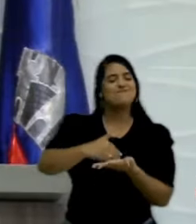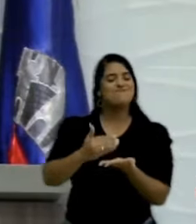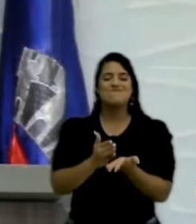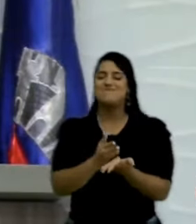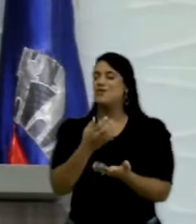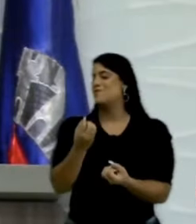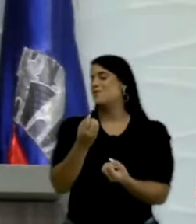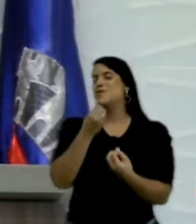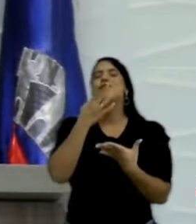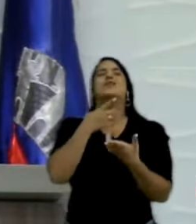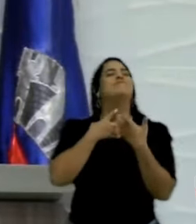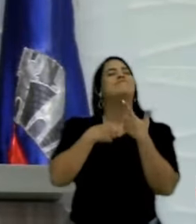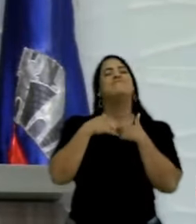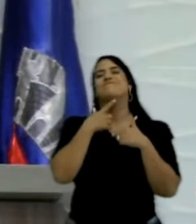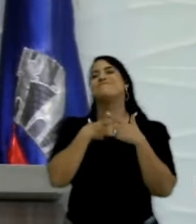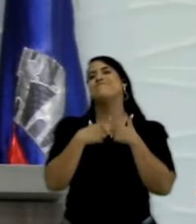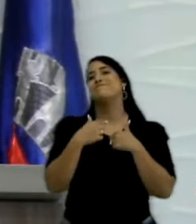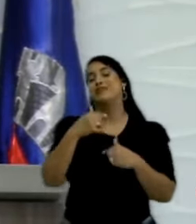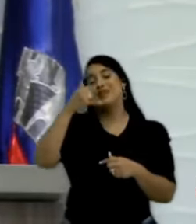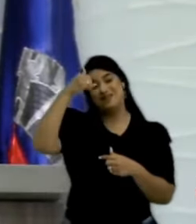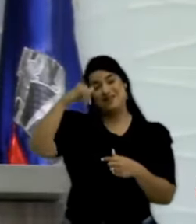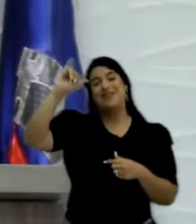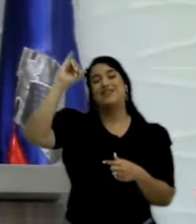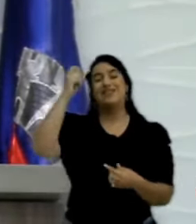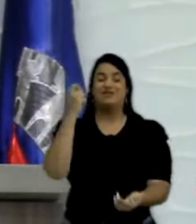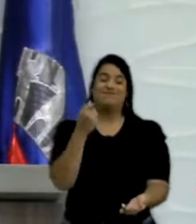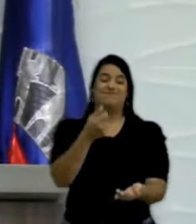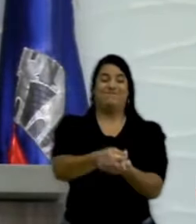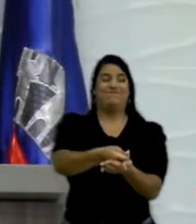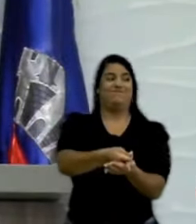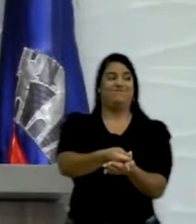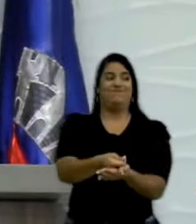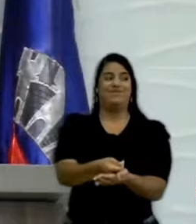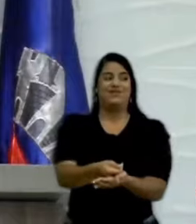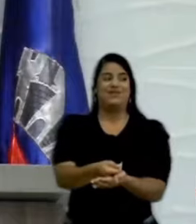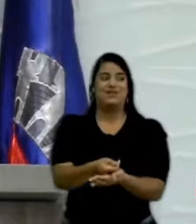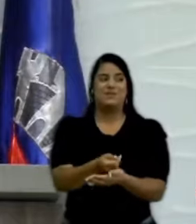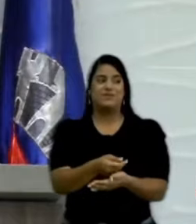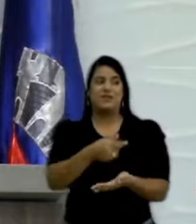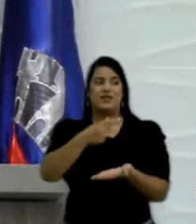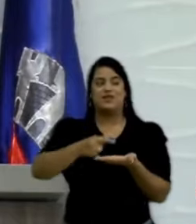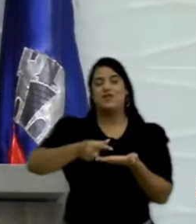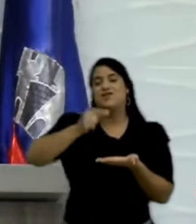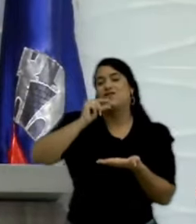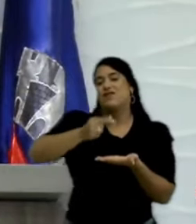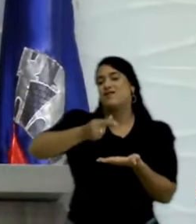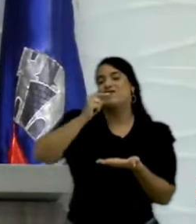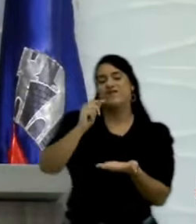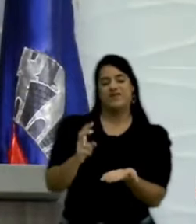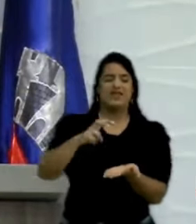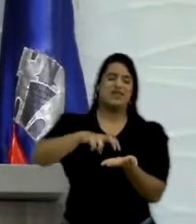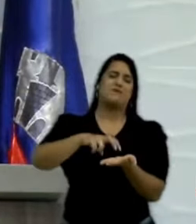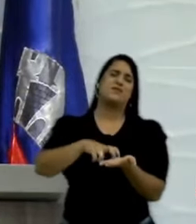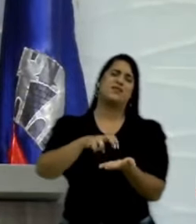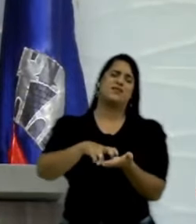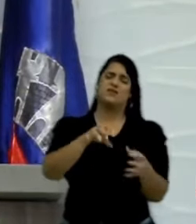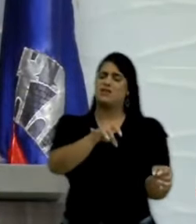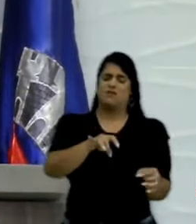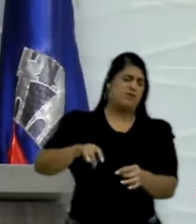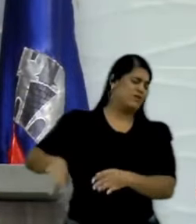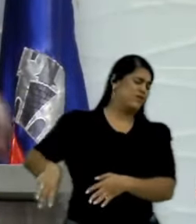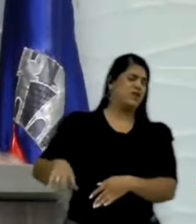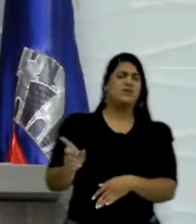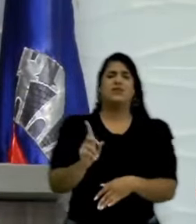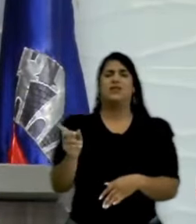evitava até de gastar com o café da manhã. Então, a gente ficava jogado lá no IMIP,